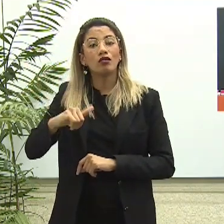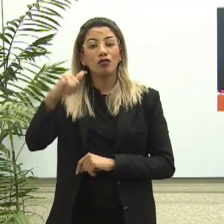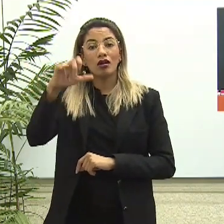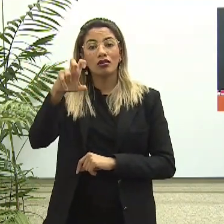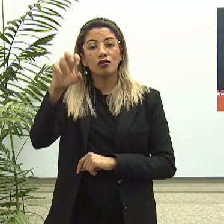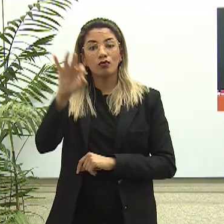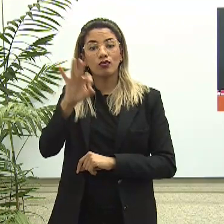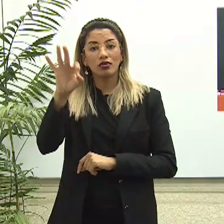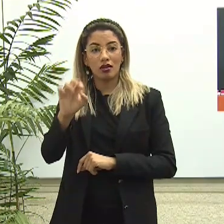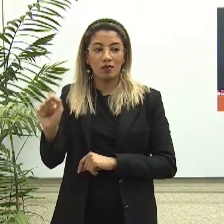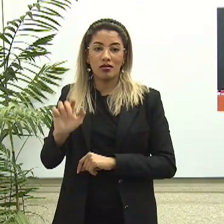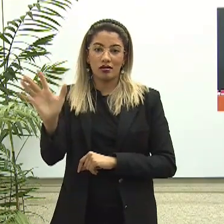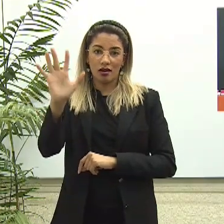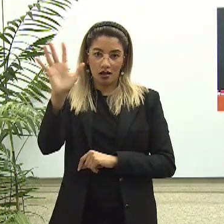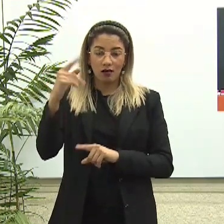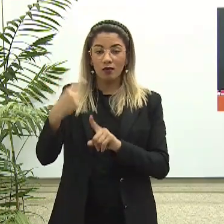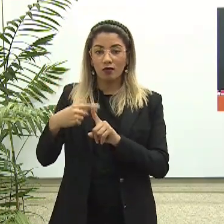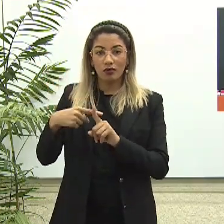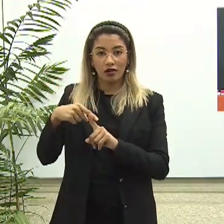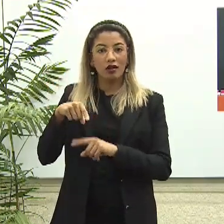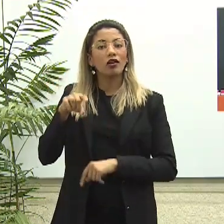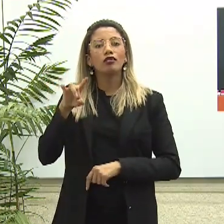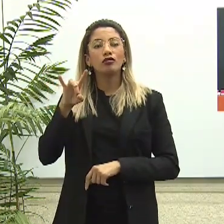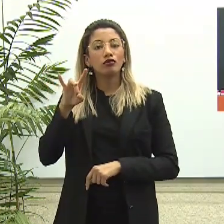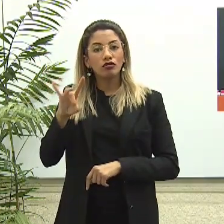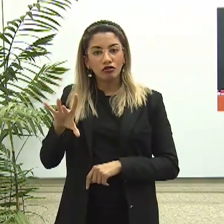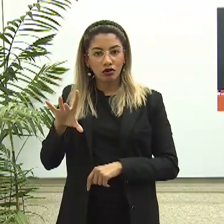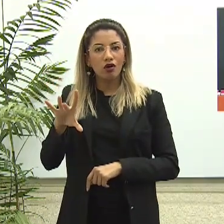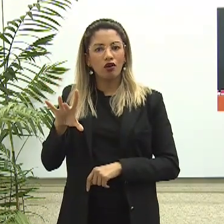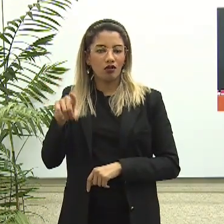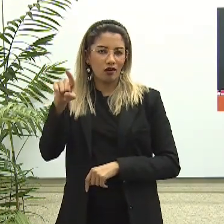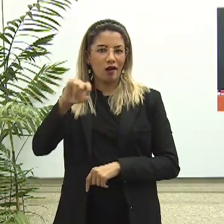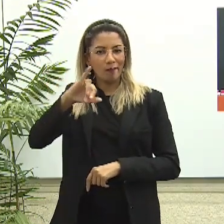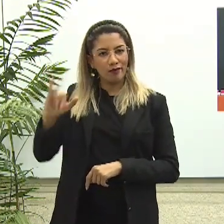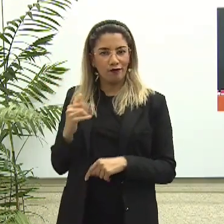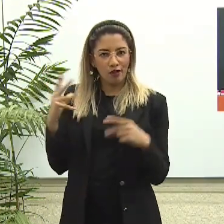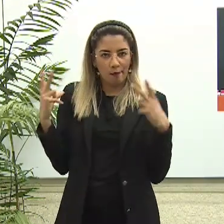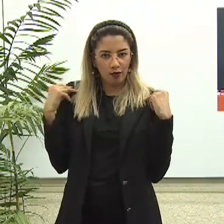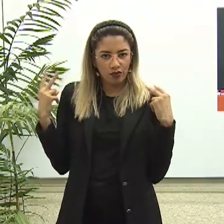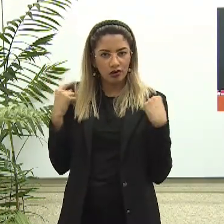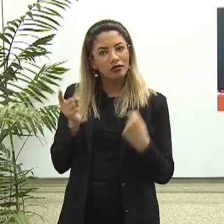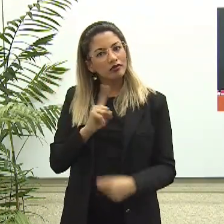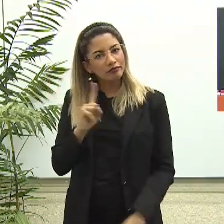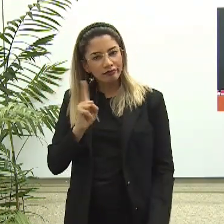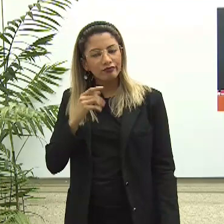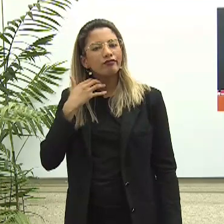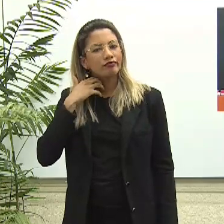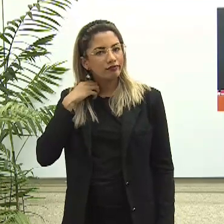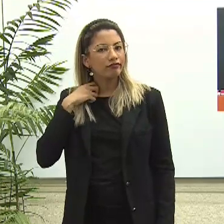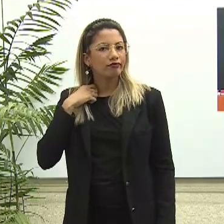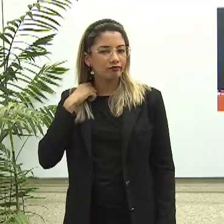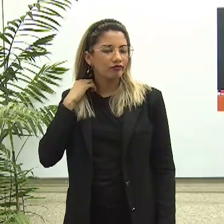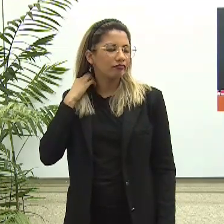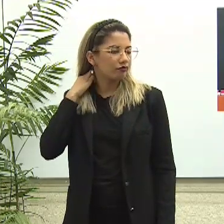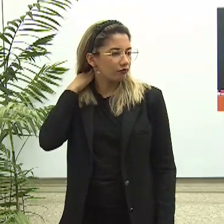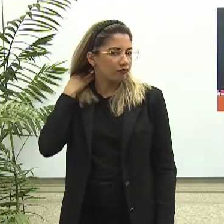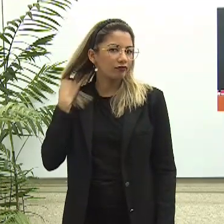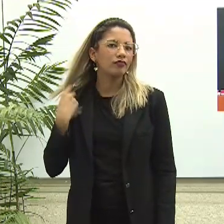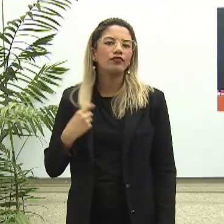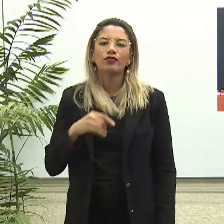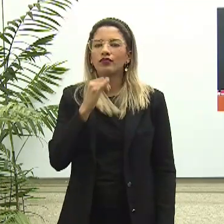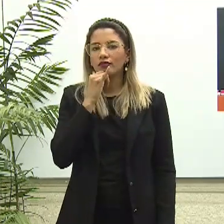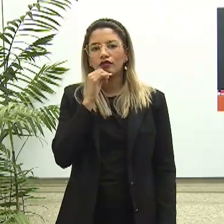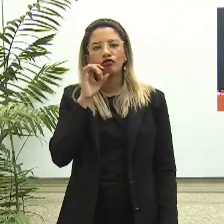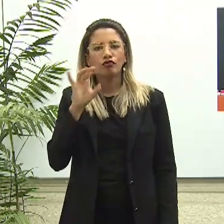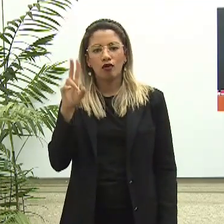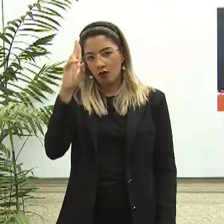celular porque a Uber não ganha só explorando o motorista e aqui a gente poderia falar 10 10 dias só sobre a exploração da Uber com